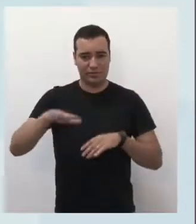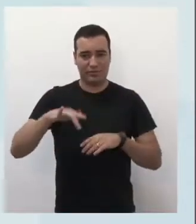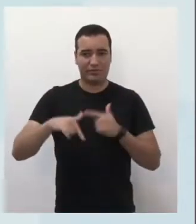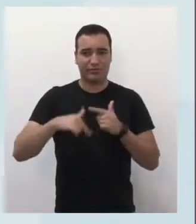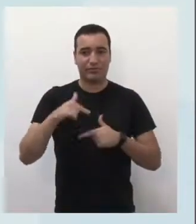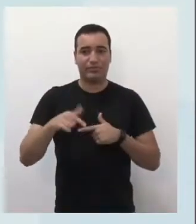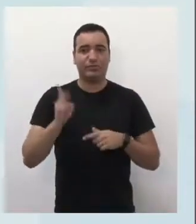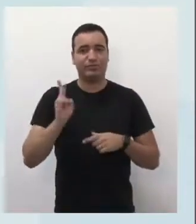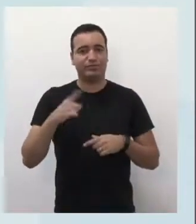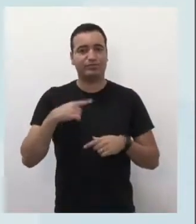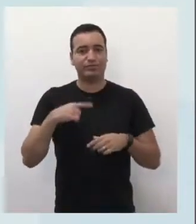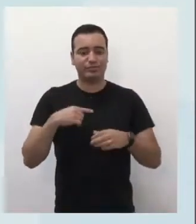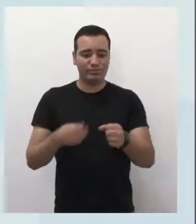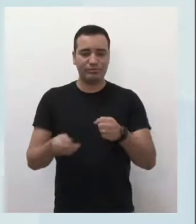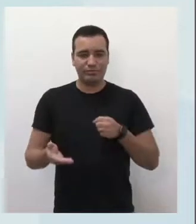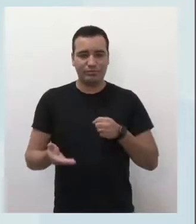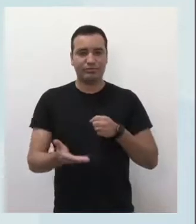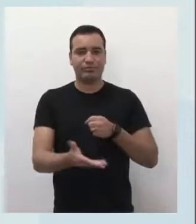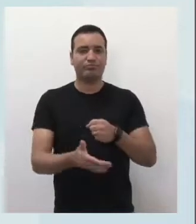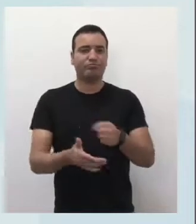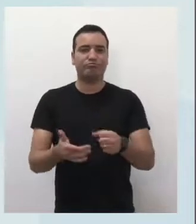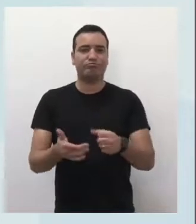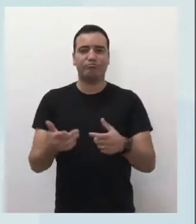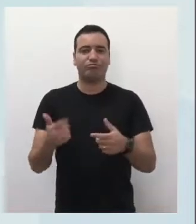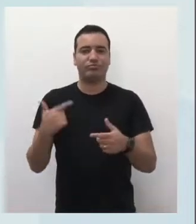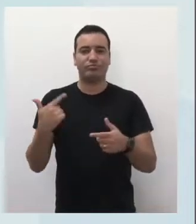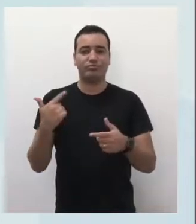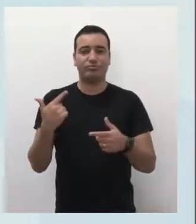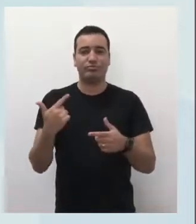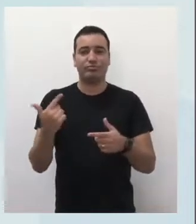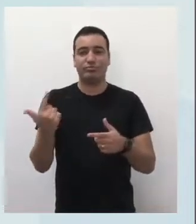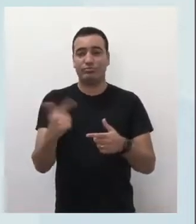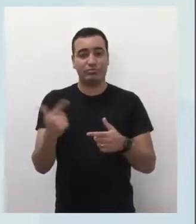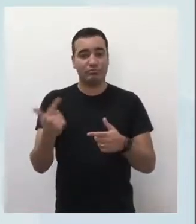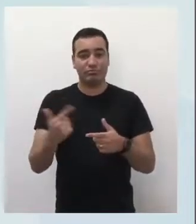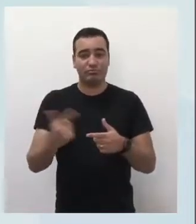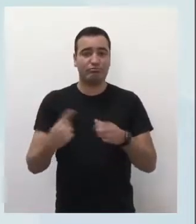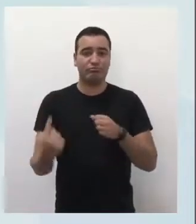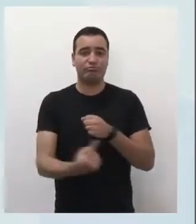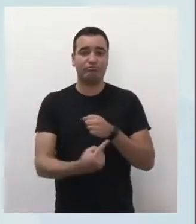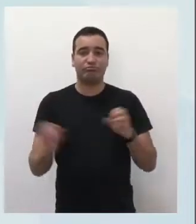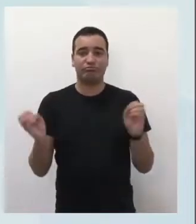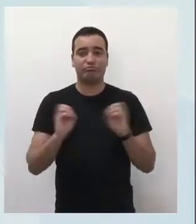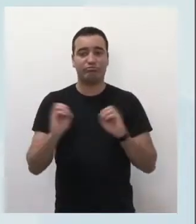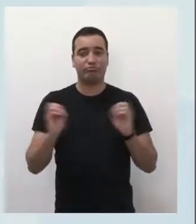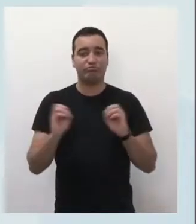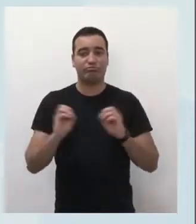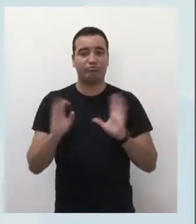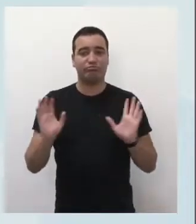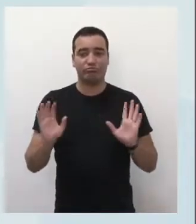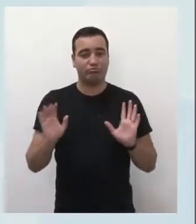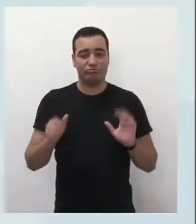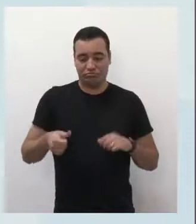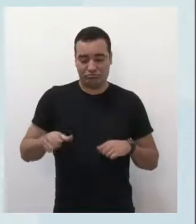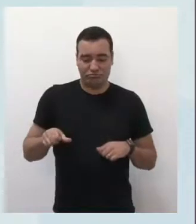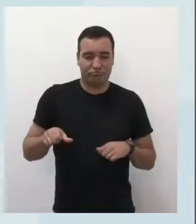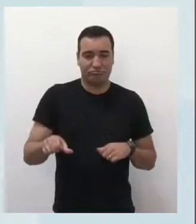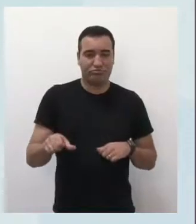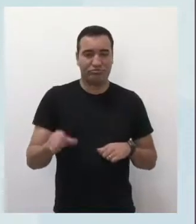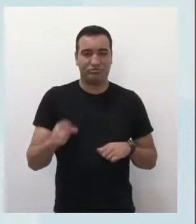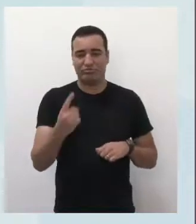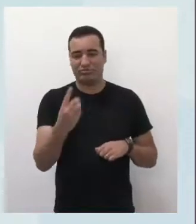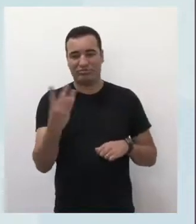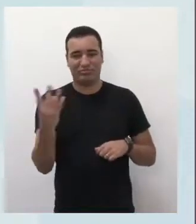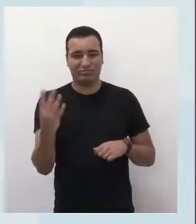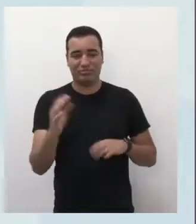você tem um micro-ondas sem funcionar. Sem funcionar, hein? Ele está me ouvindo lá. Ó. O modo de